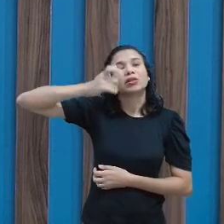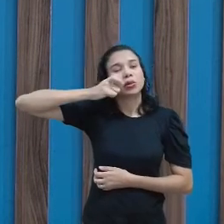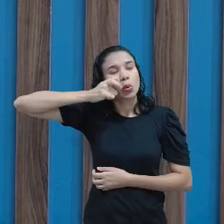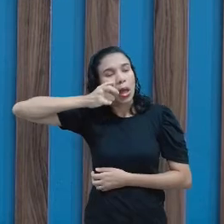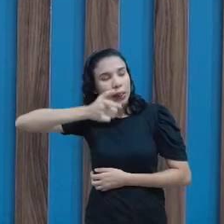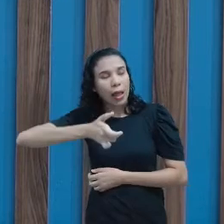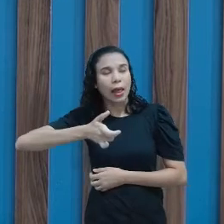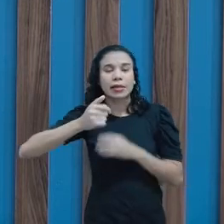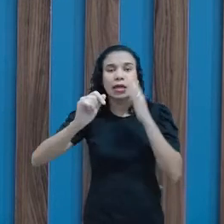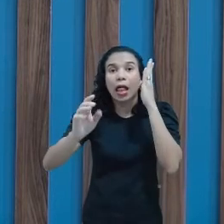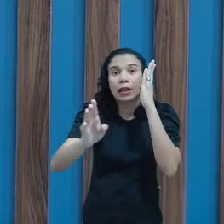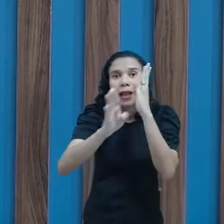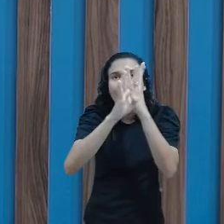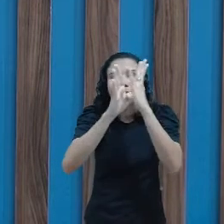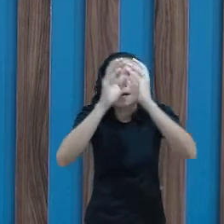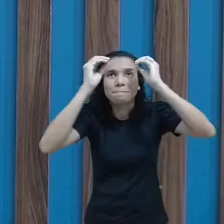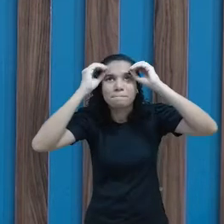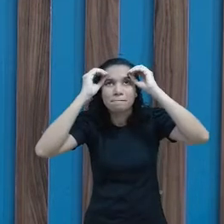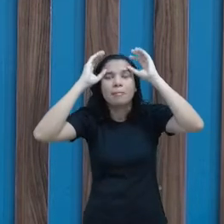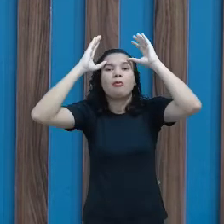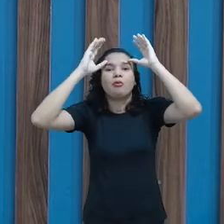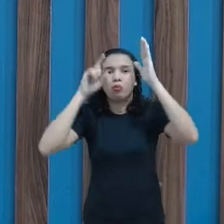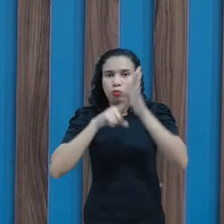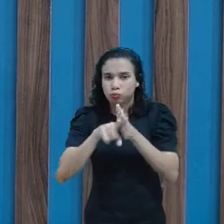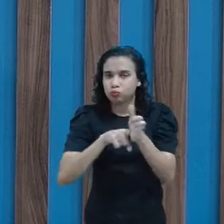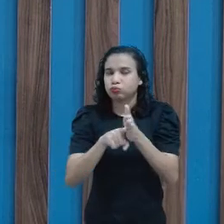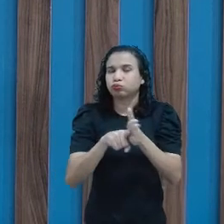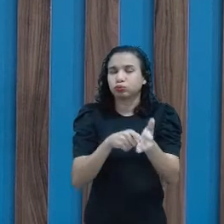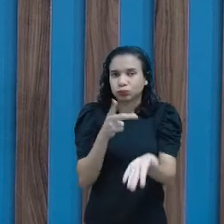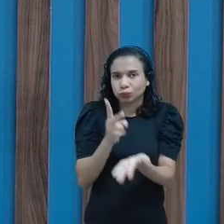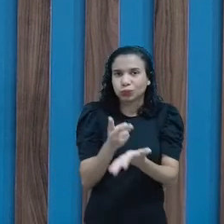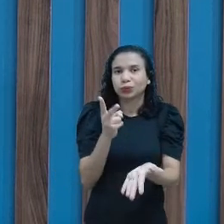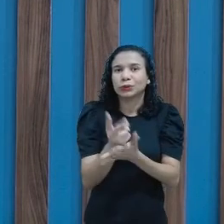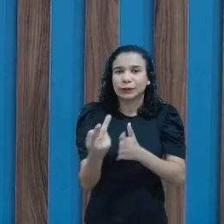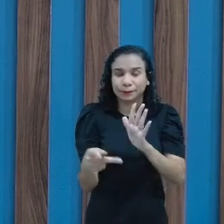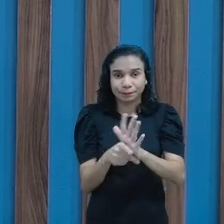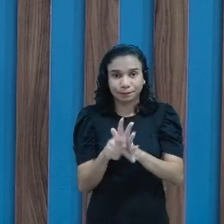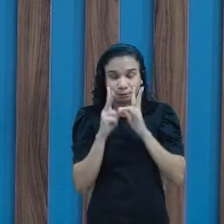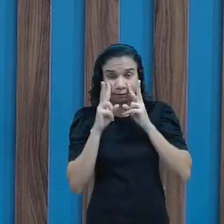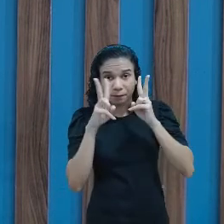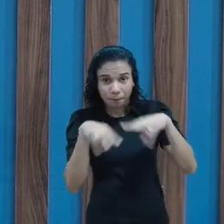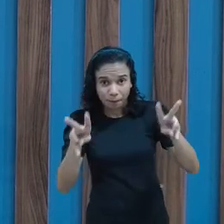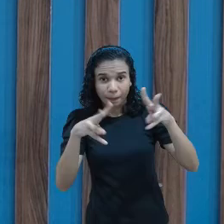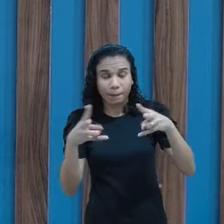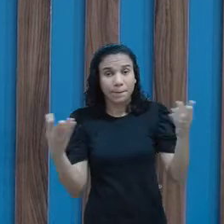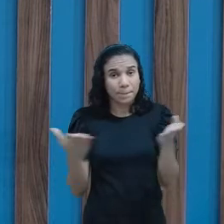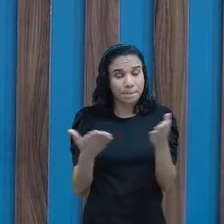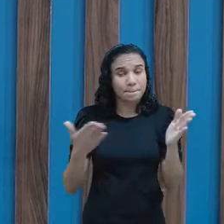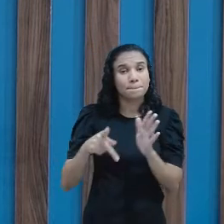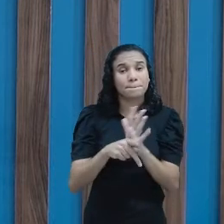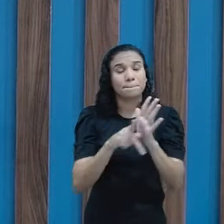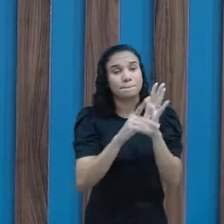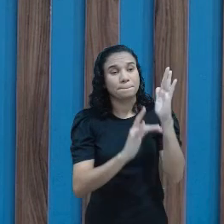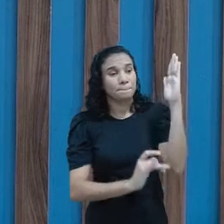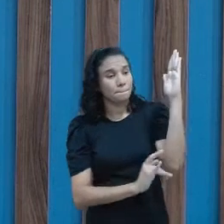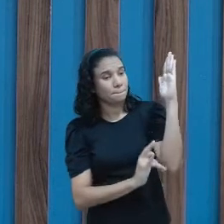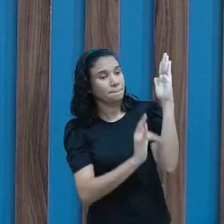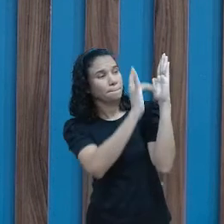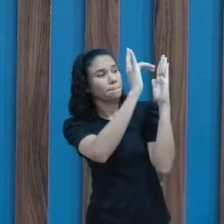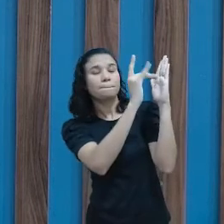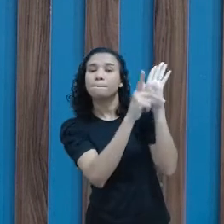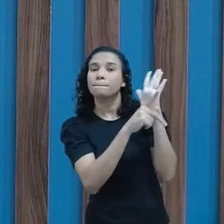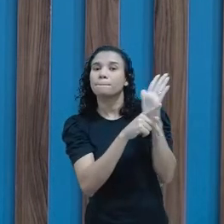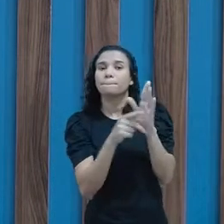interesse em descobrir mais coisas. Vamos pesquisar sempre. Você viu agora com a altura aqui do prédio? Então, você